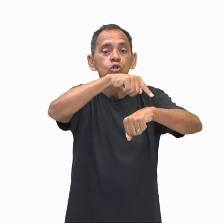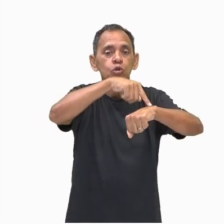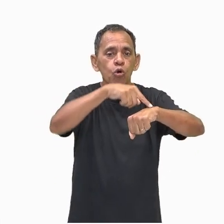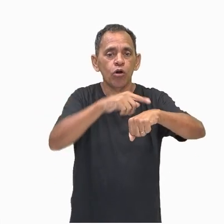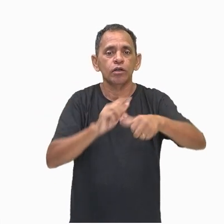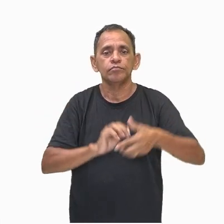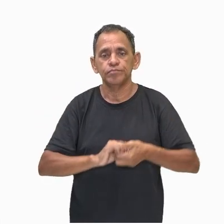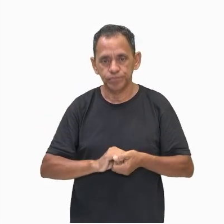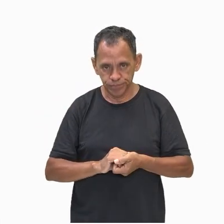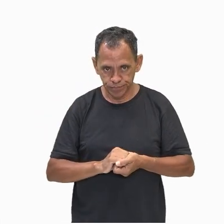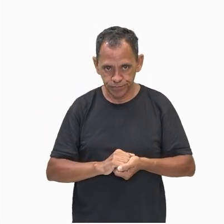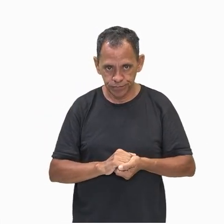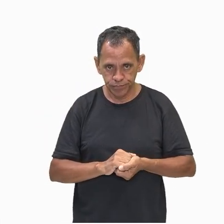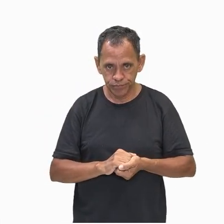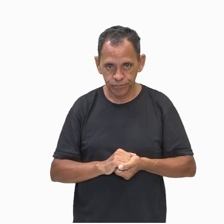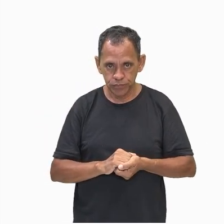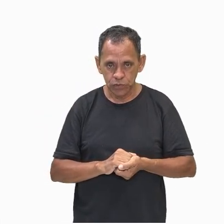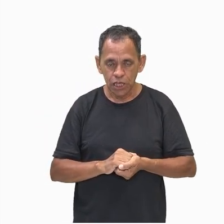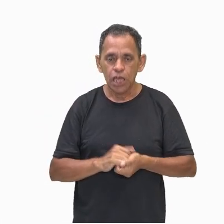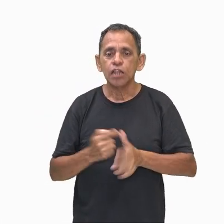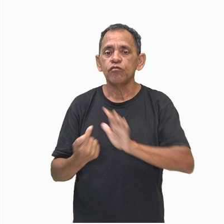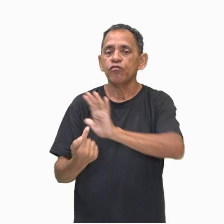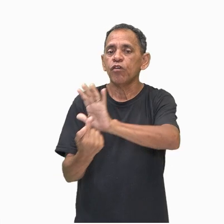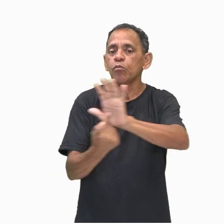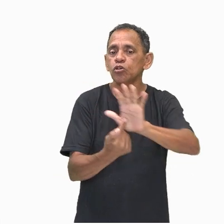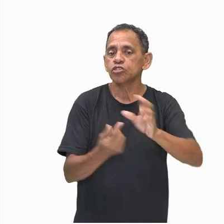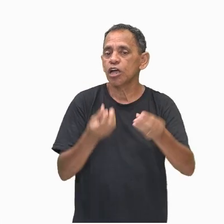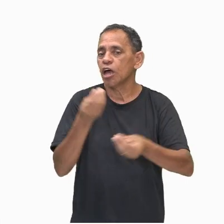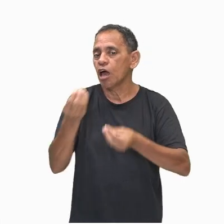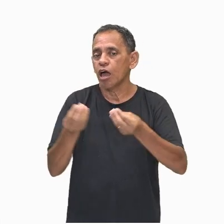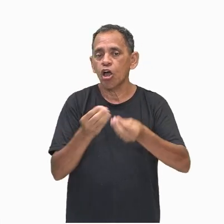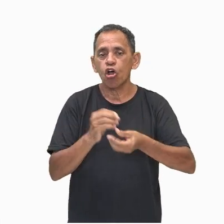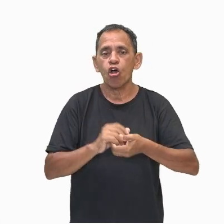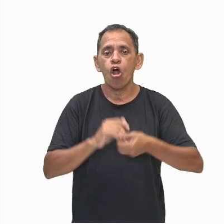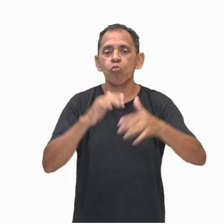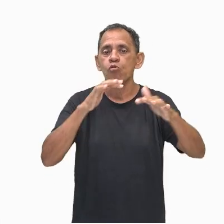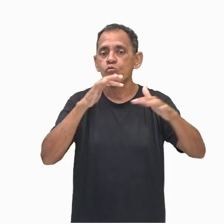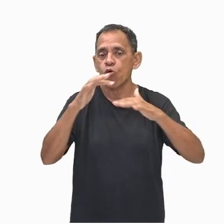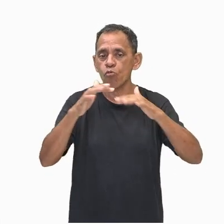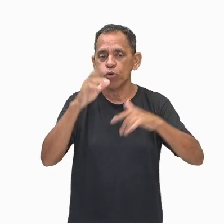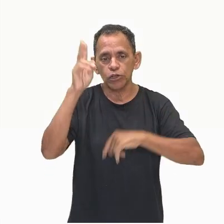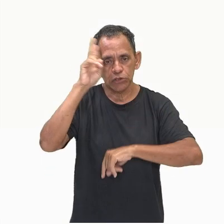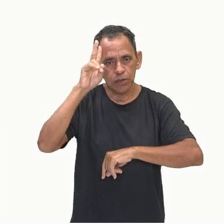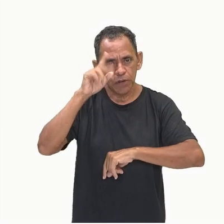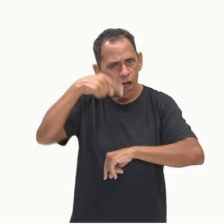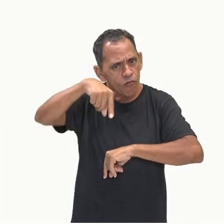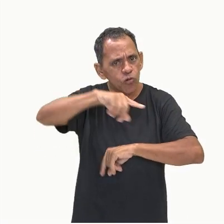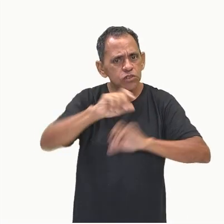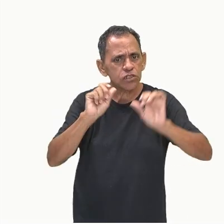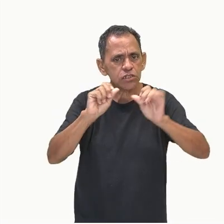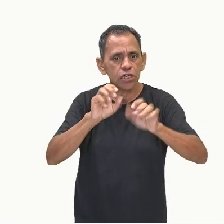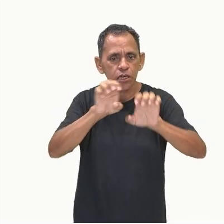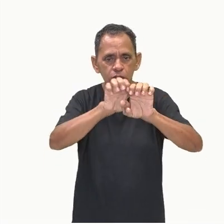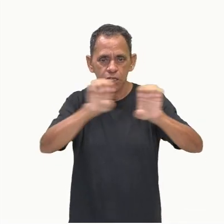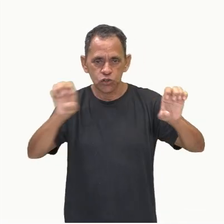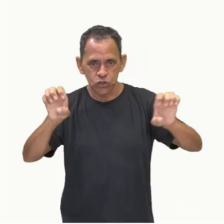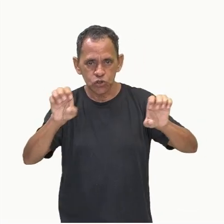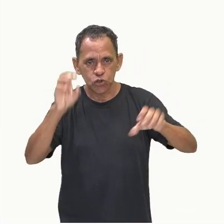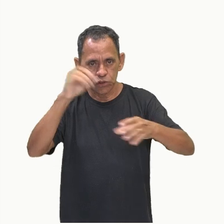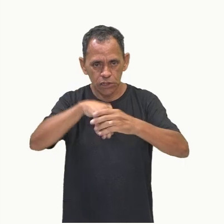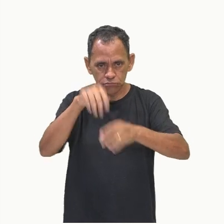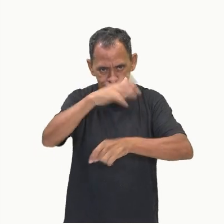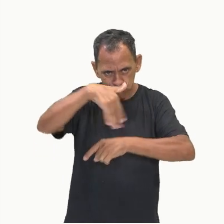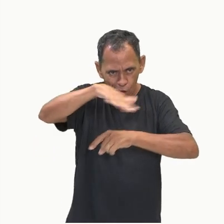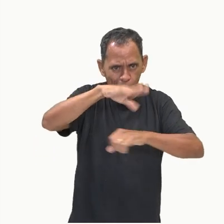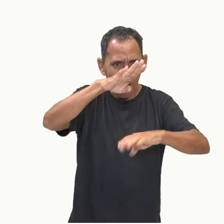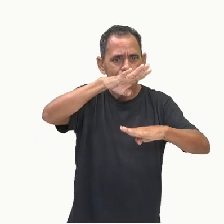pessoal ela vai descrever o movimento e eu lembro para ti que essa equação matemática ela é uma